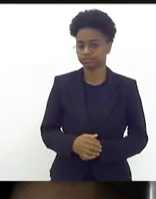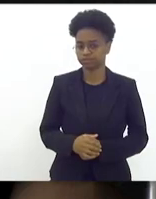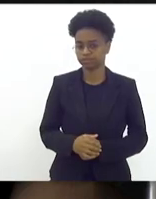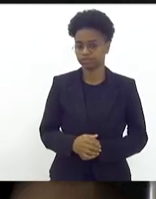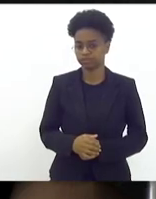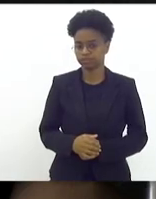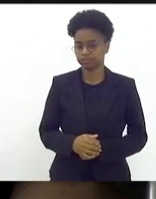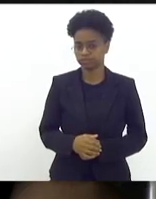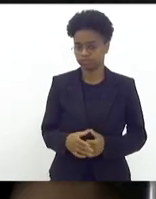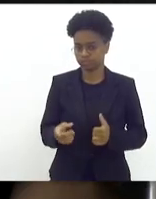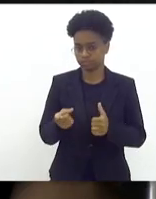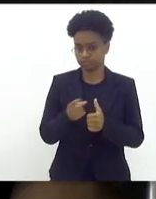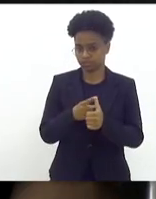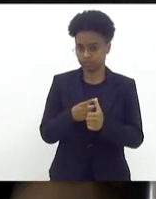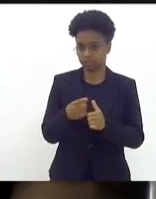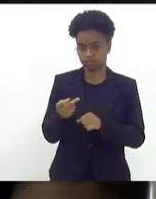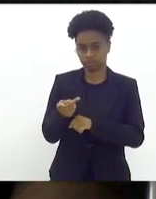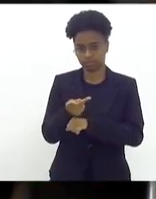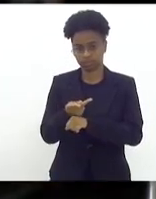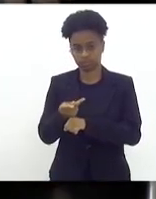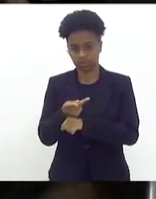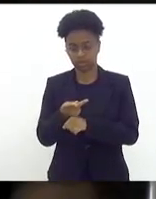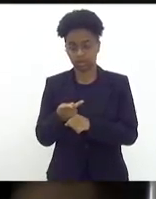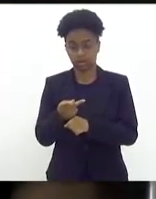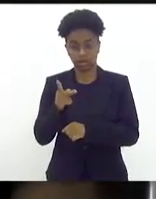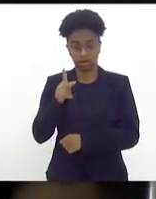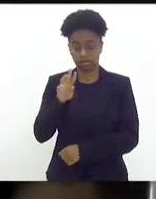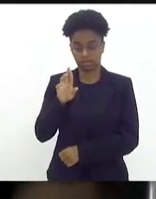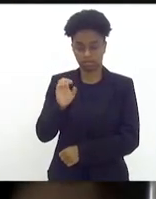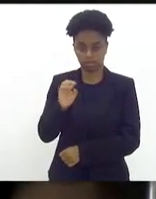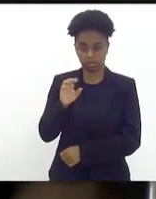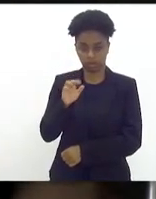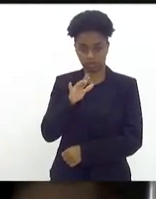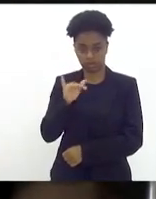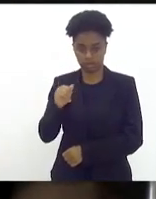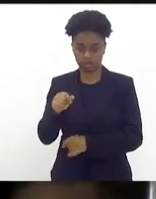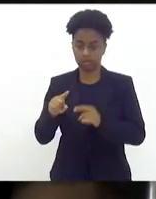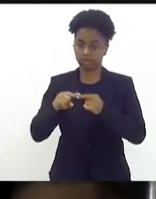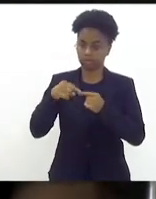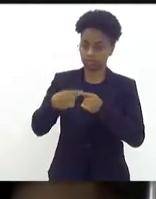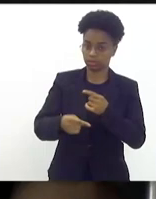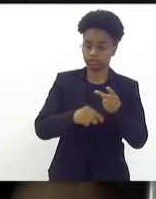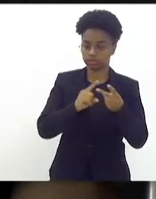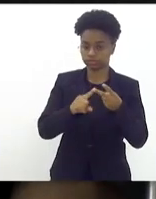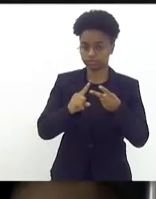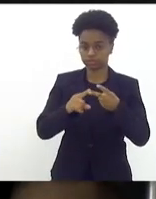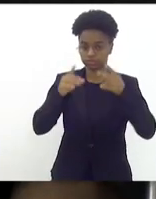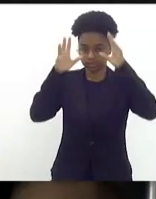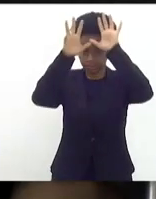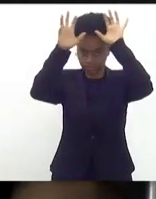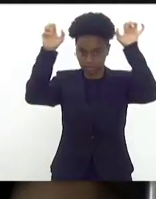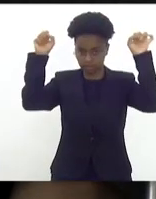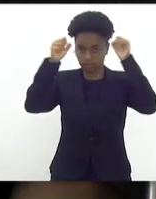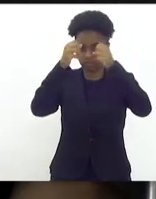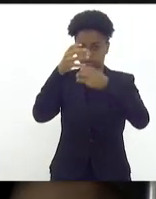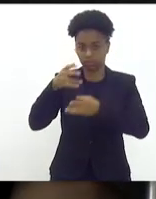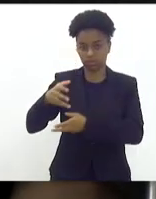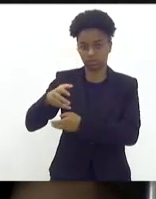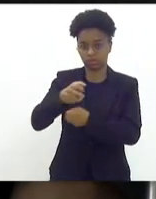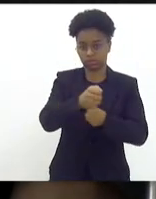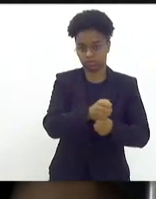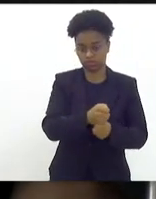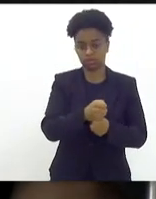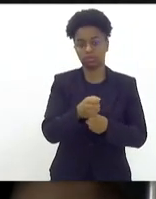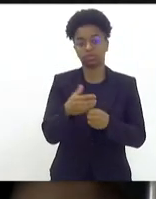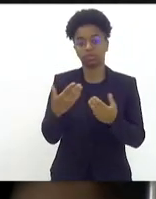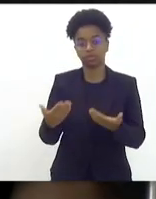primeiro na Procuradoria e depois no Tribunal de Contas. O governo do Estado fez obras